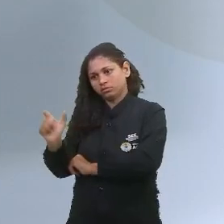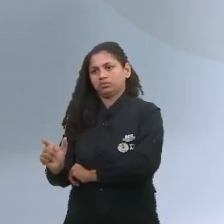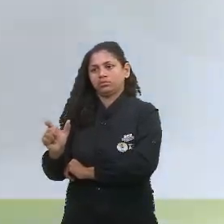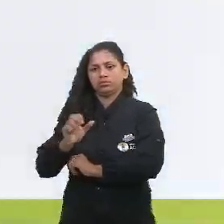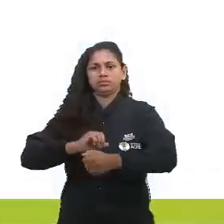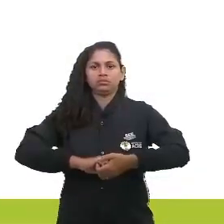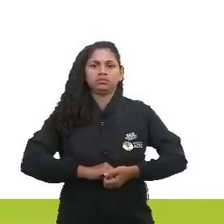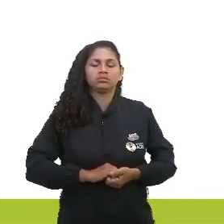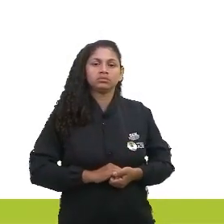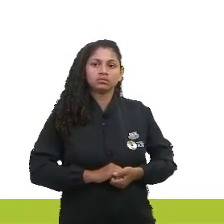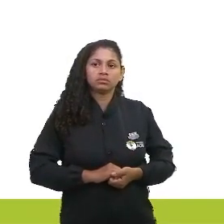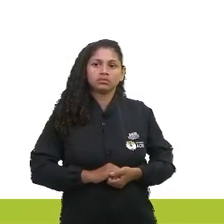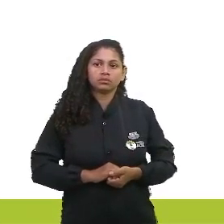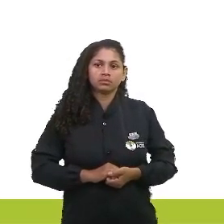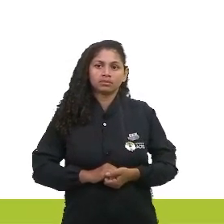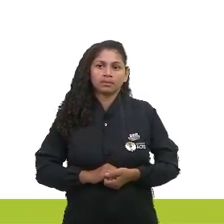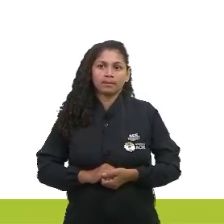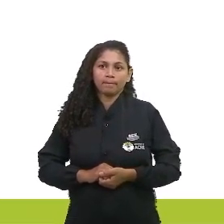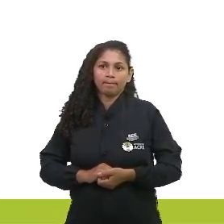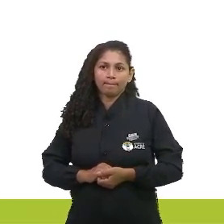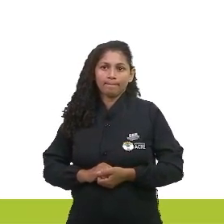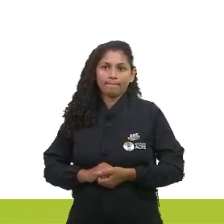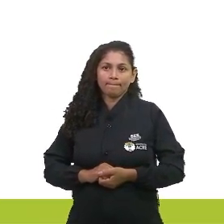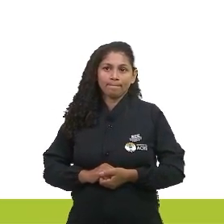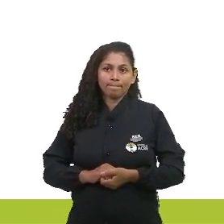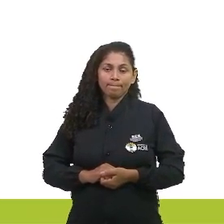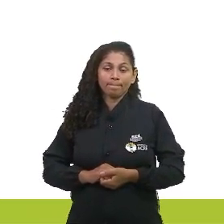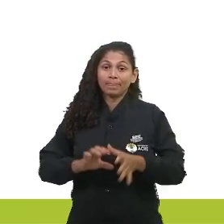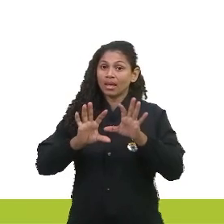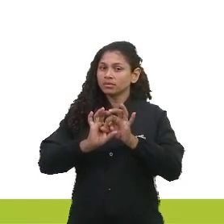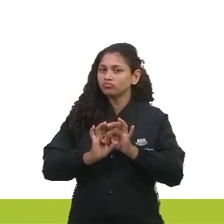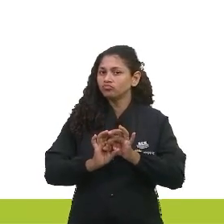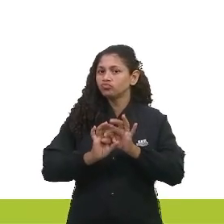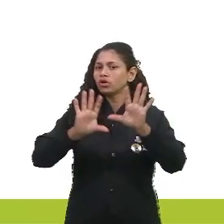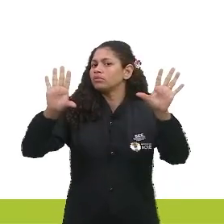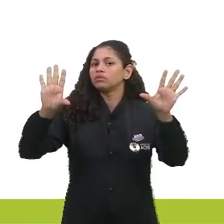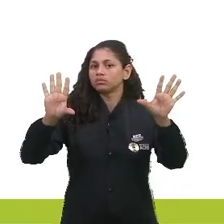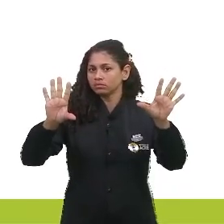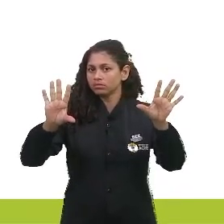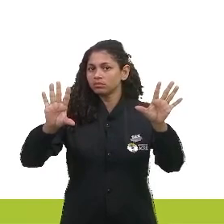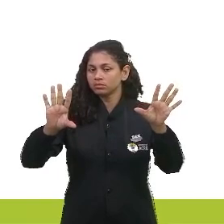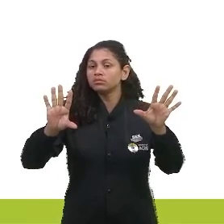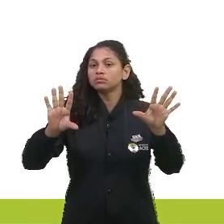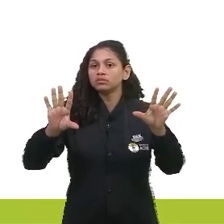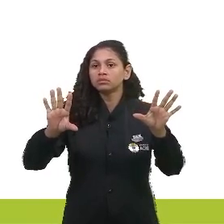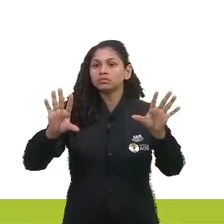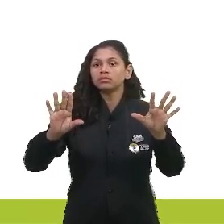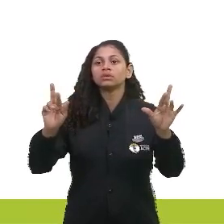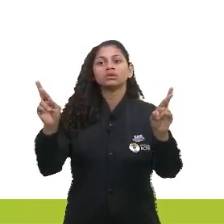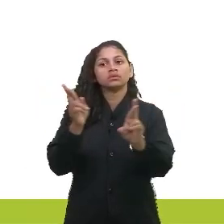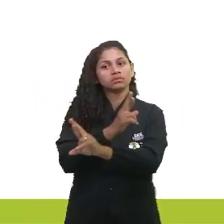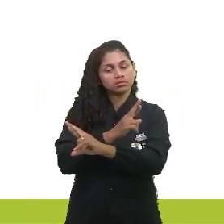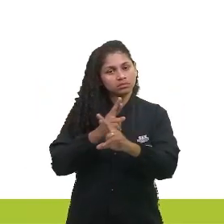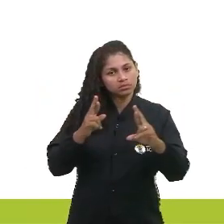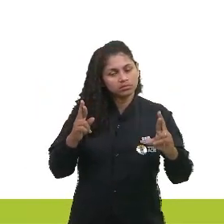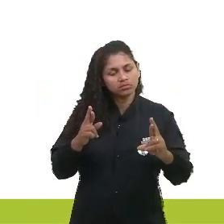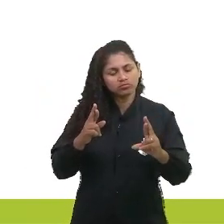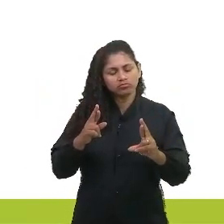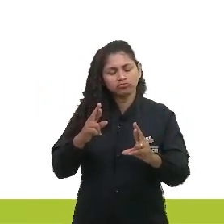Autonomia. diz respeito